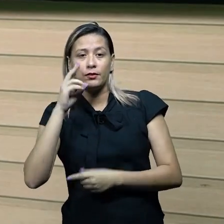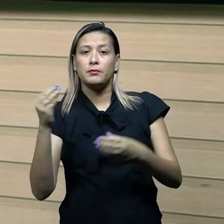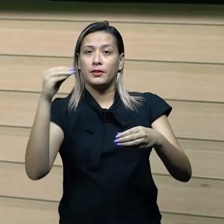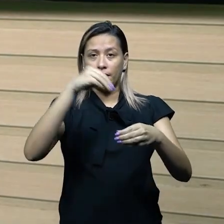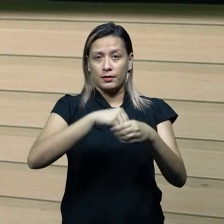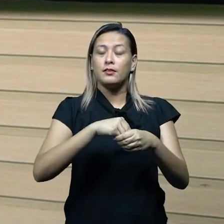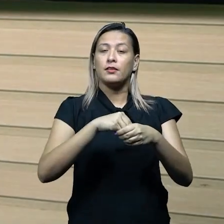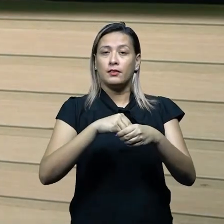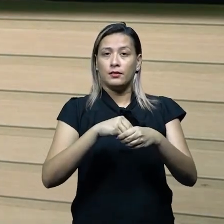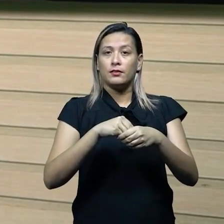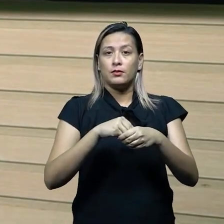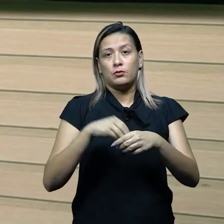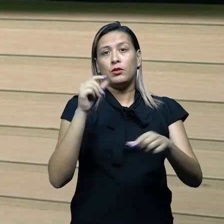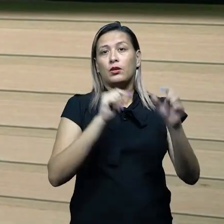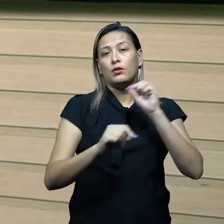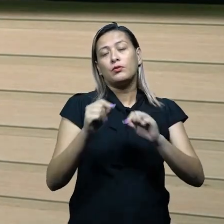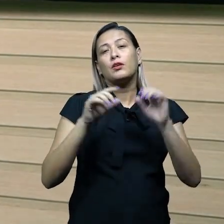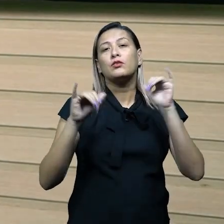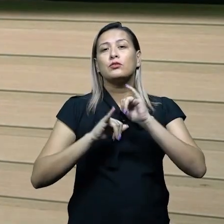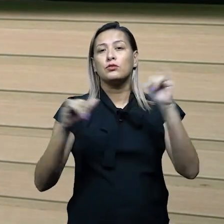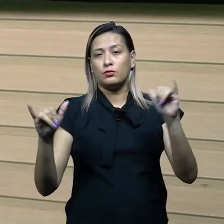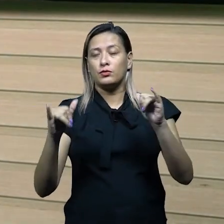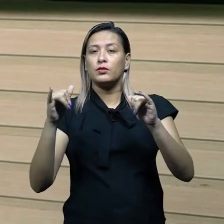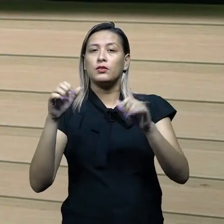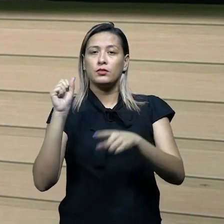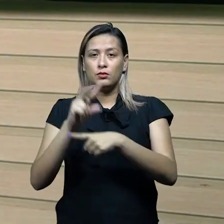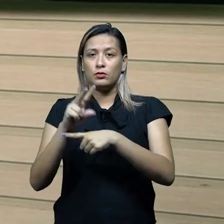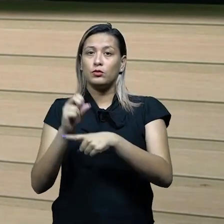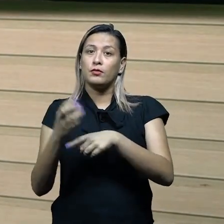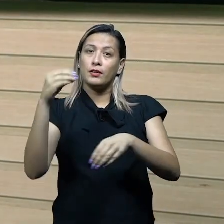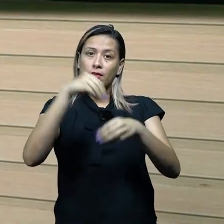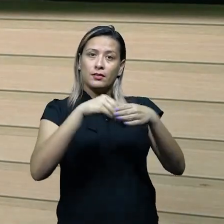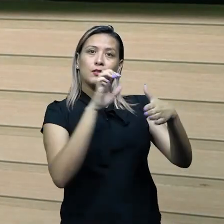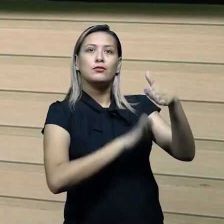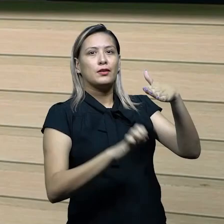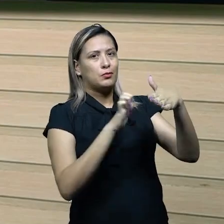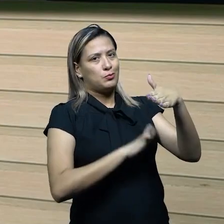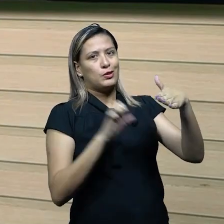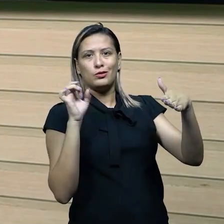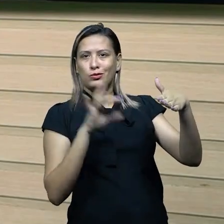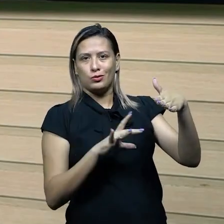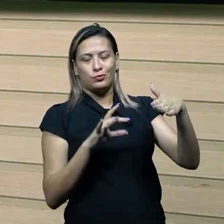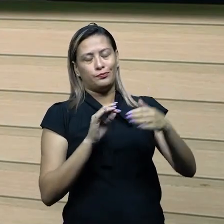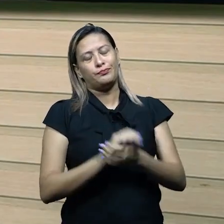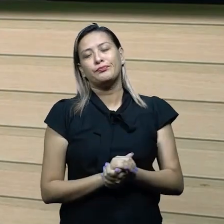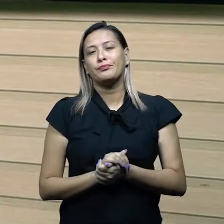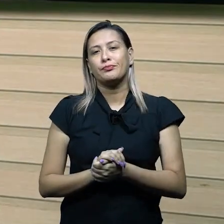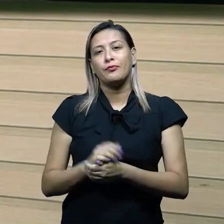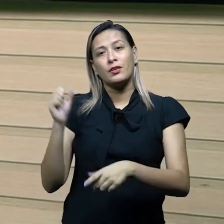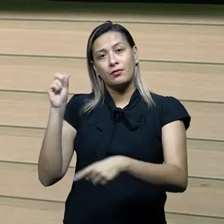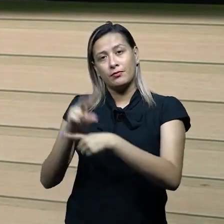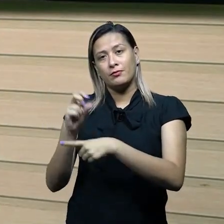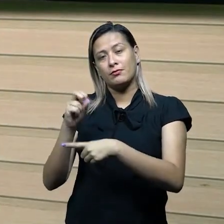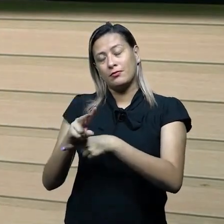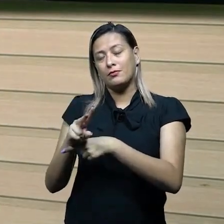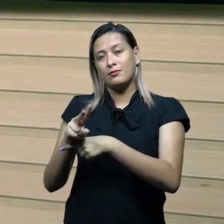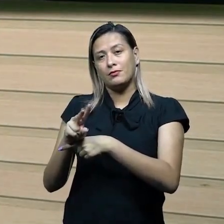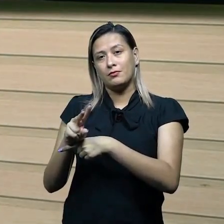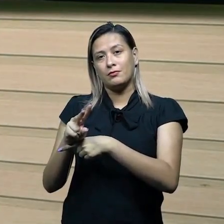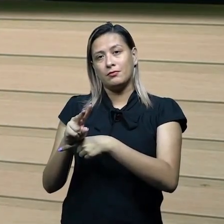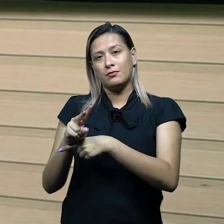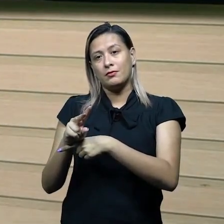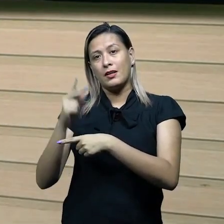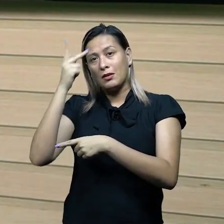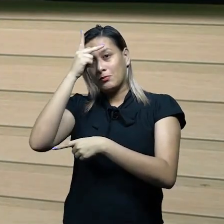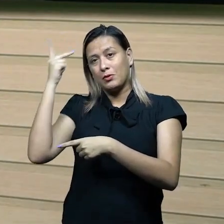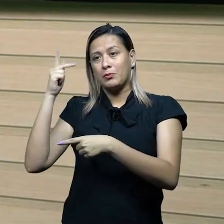o recrutamento interno, a divulgação da vaga é interna. Eu só vou valorizar, só vou priorizar quem está dentro. O externo, eu vou valorizar quem está